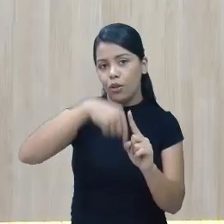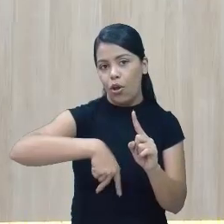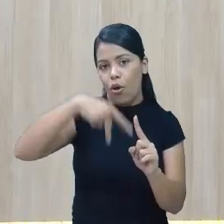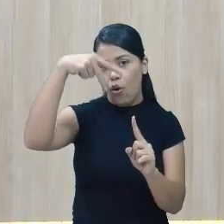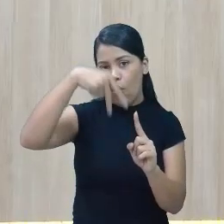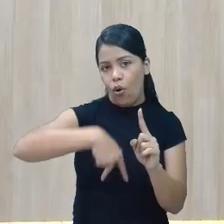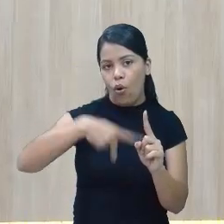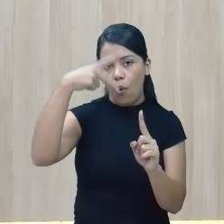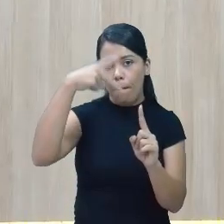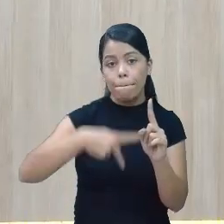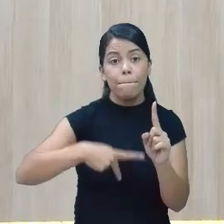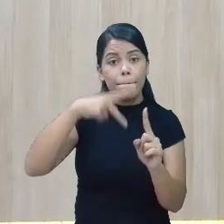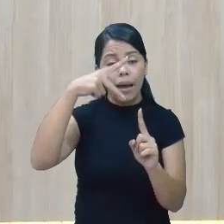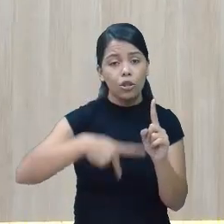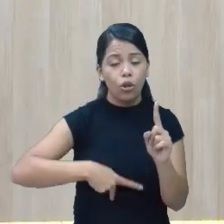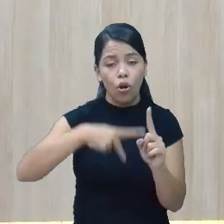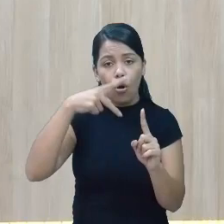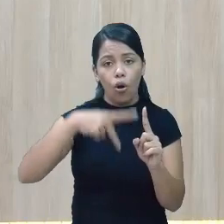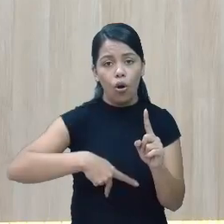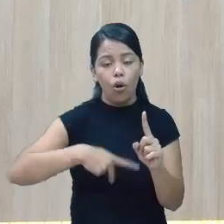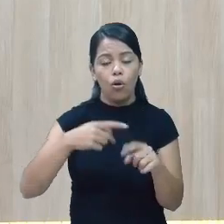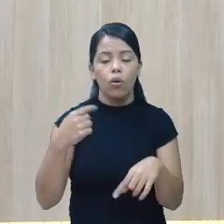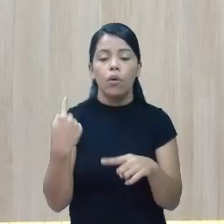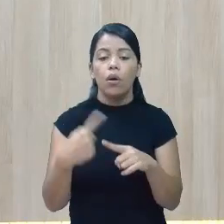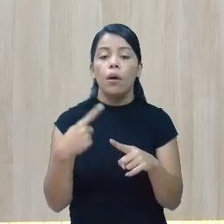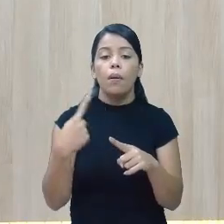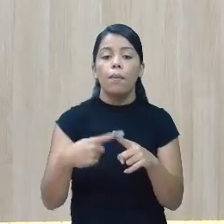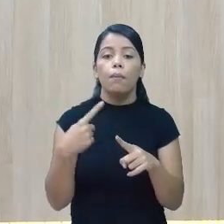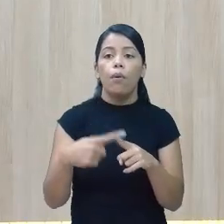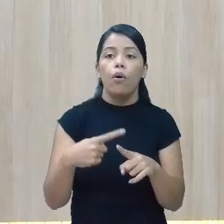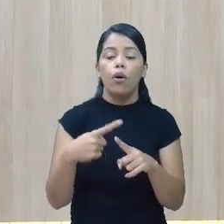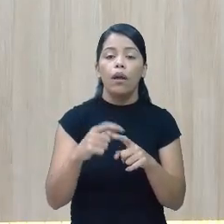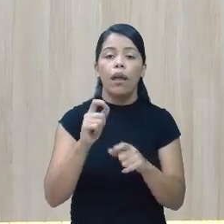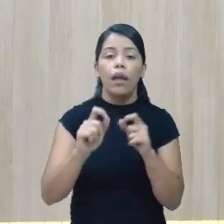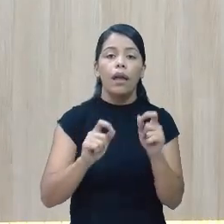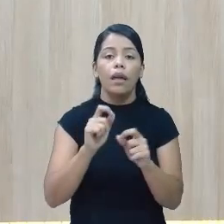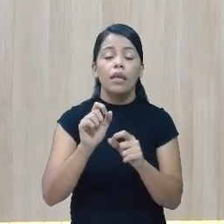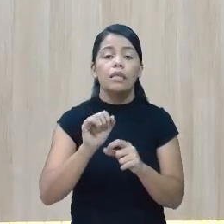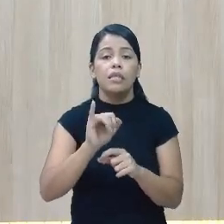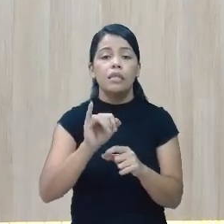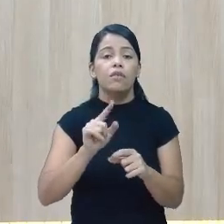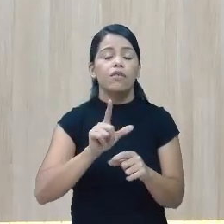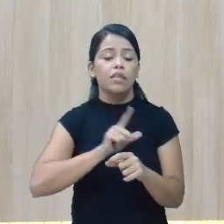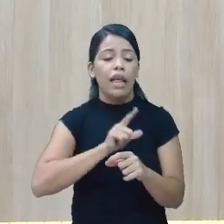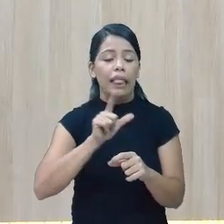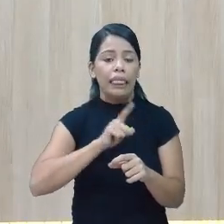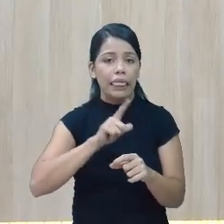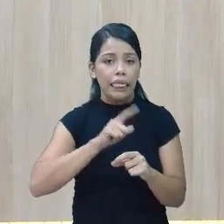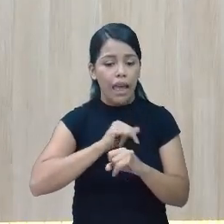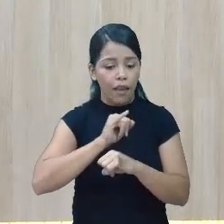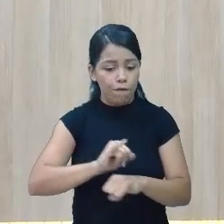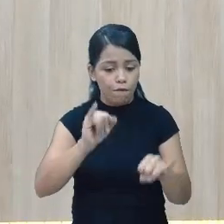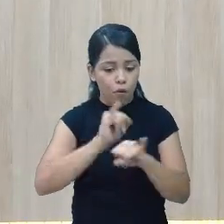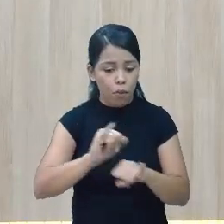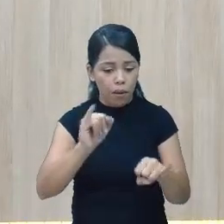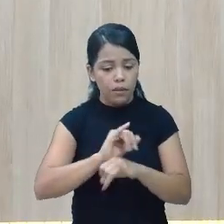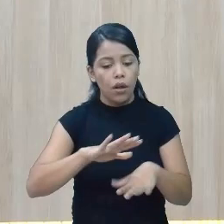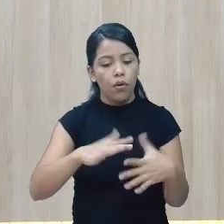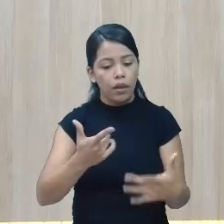do que petróleo, porque no caso quem detém a informação detém o poder. Então essas redes sociais,